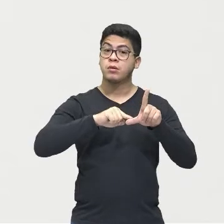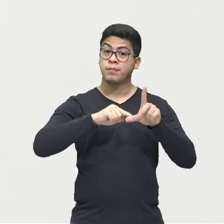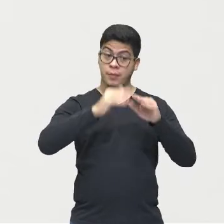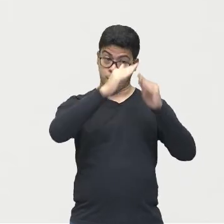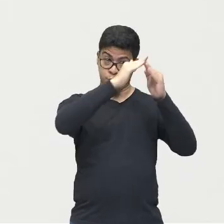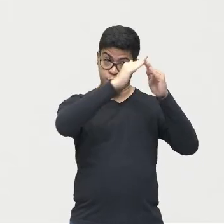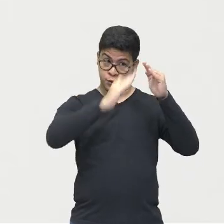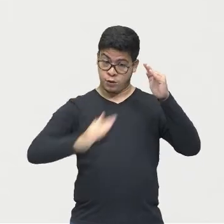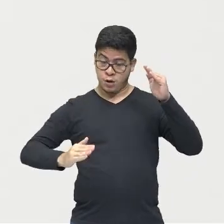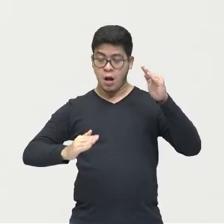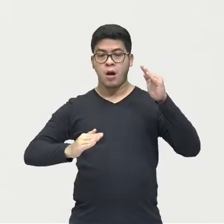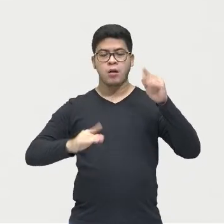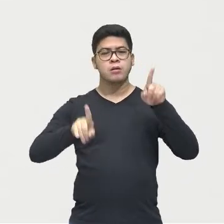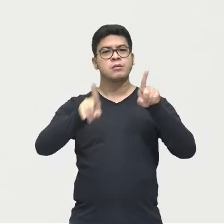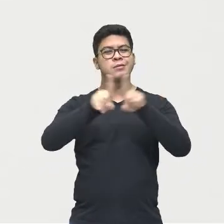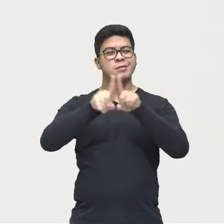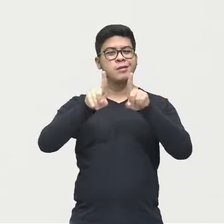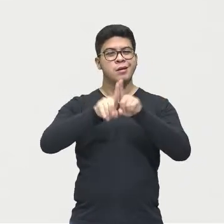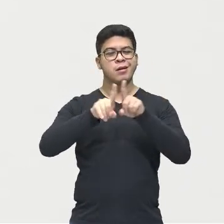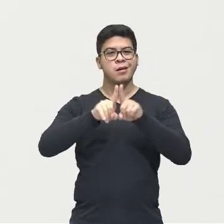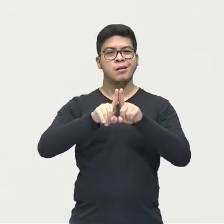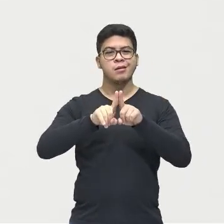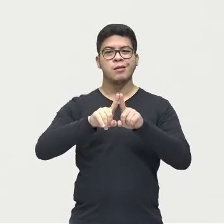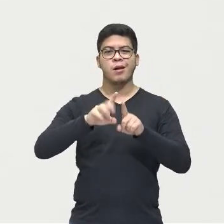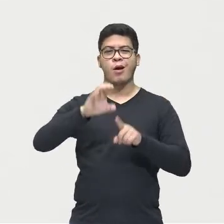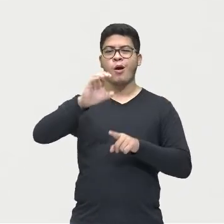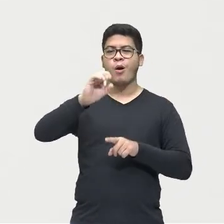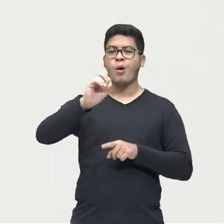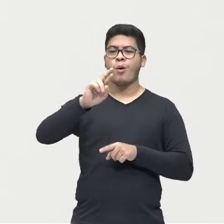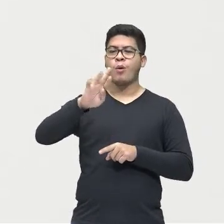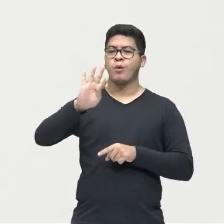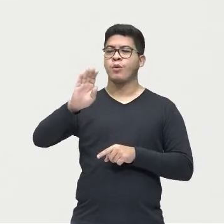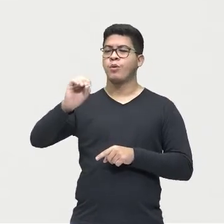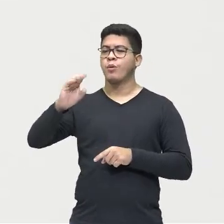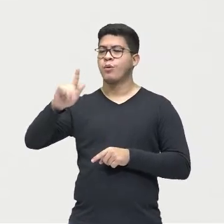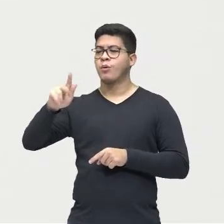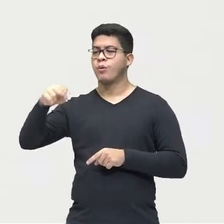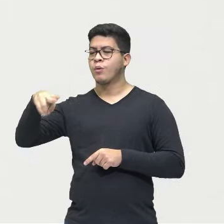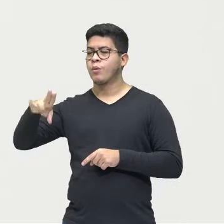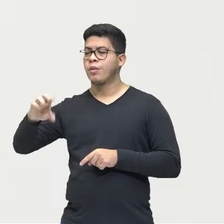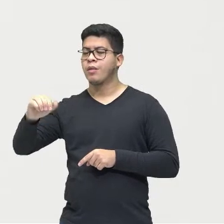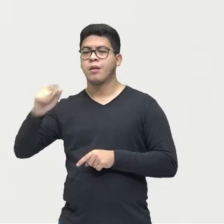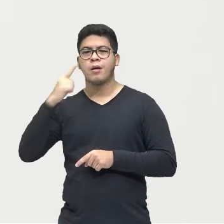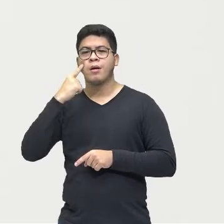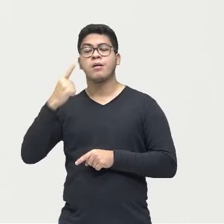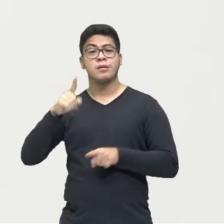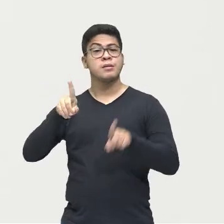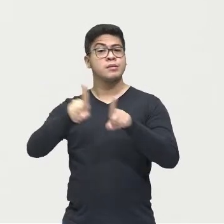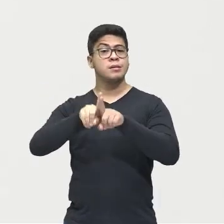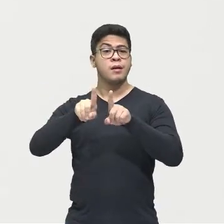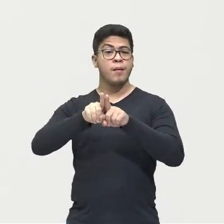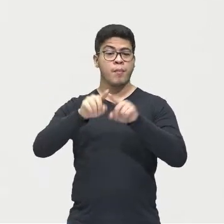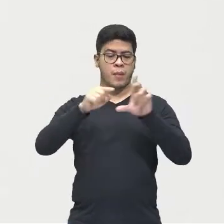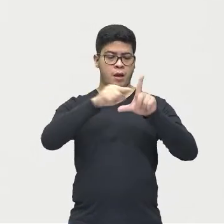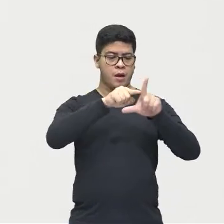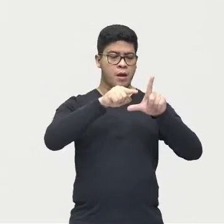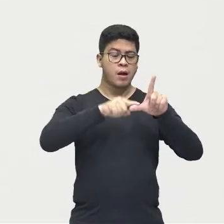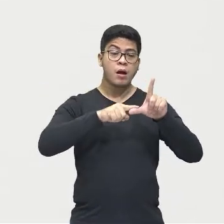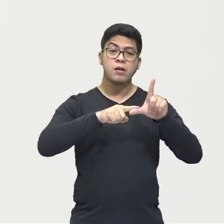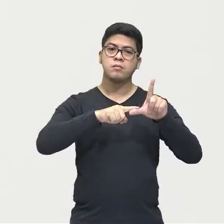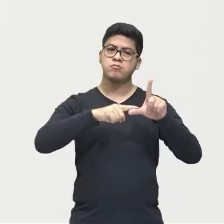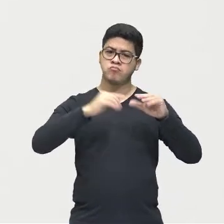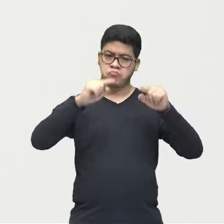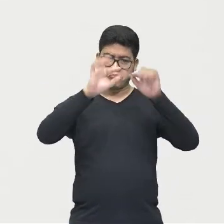iguais. As diagonais são ortogonais. E as diagonais são bissetrizes dos ângulos